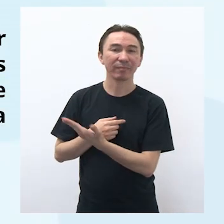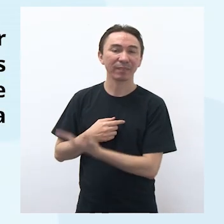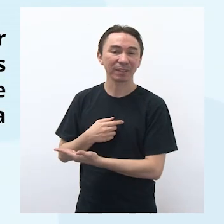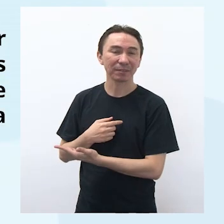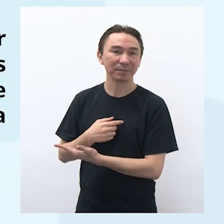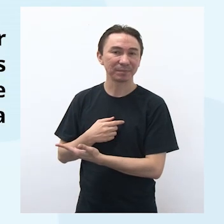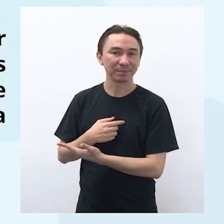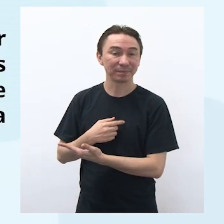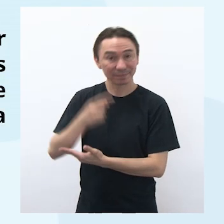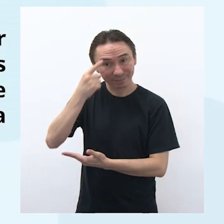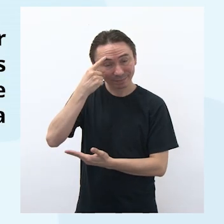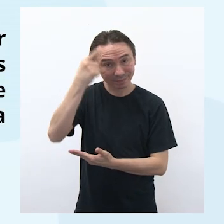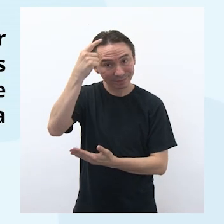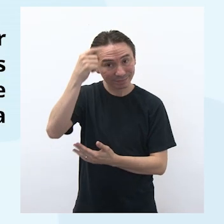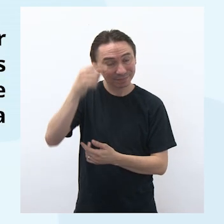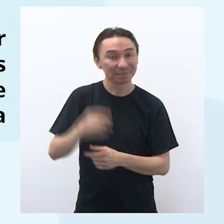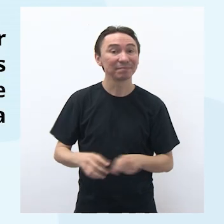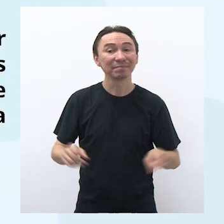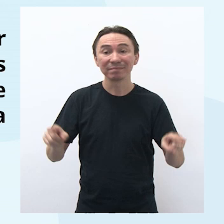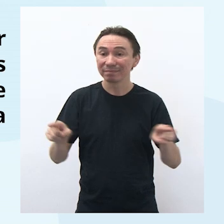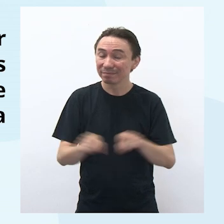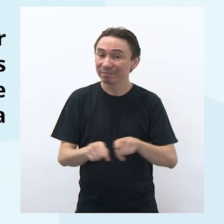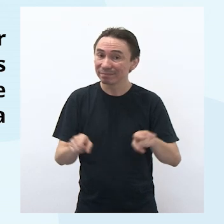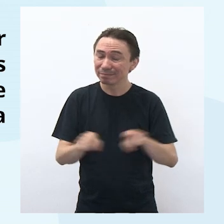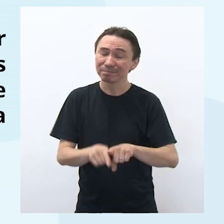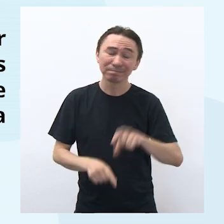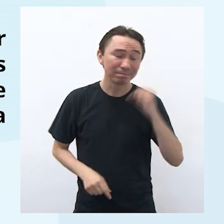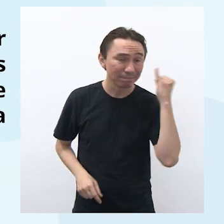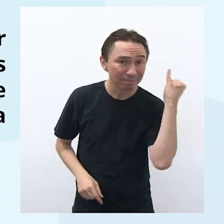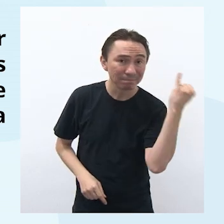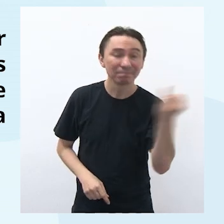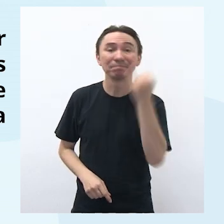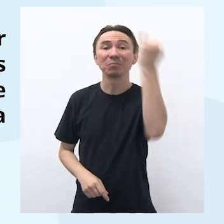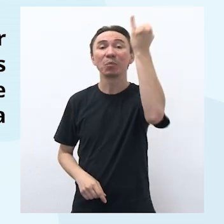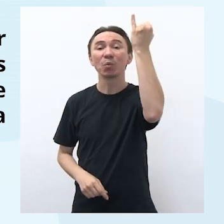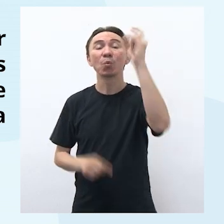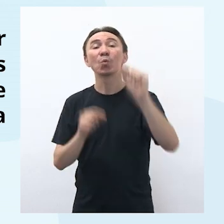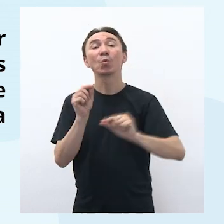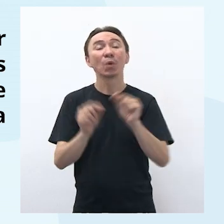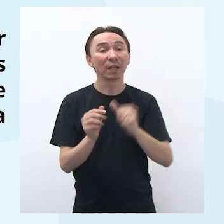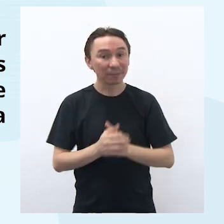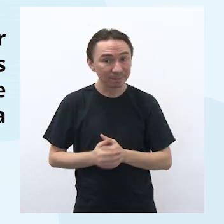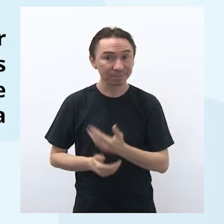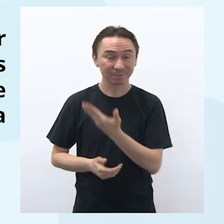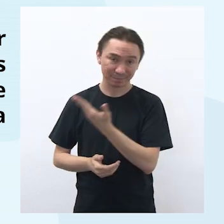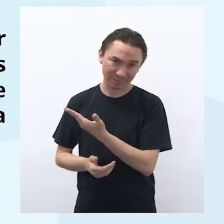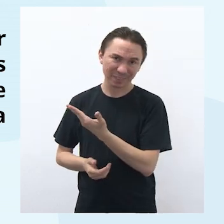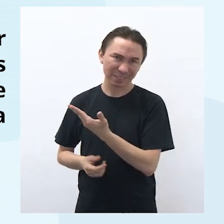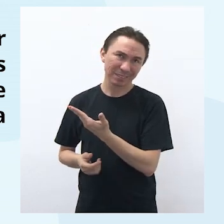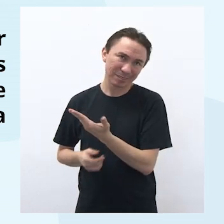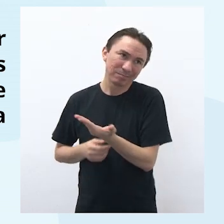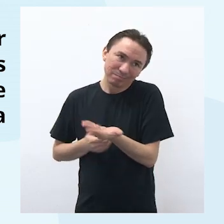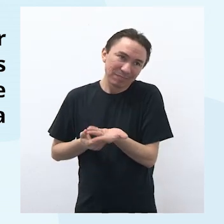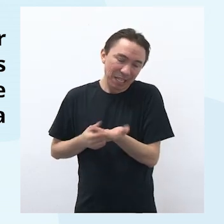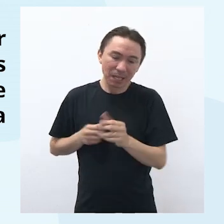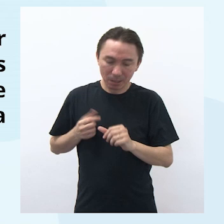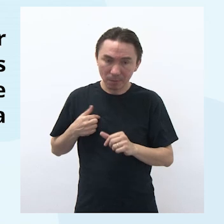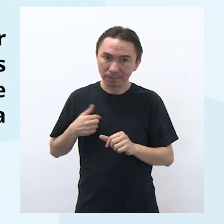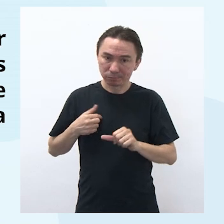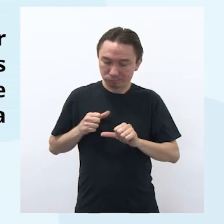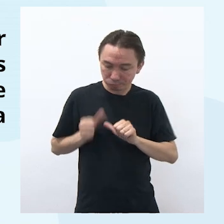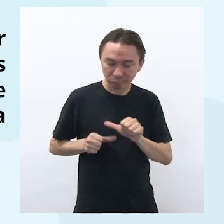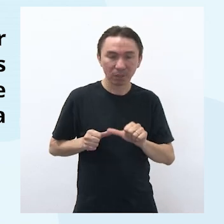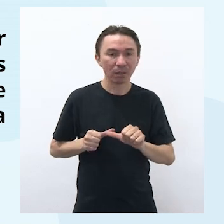que lembra também de um instrumento que é fundamental nesse processo. Se a gente está falando de mudança, e se a gente está falando